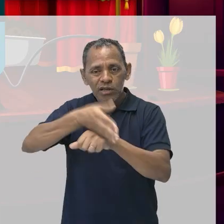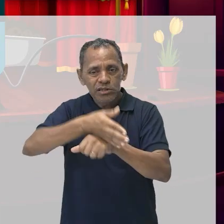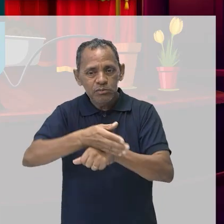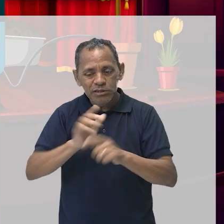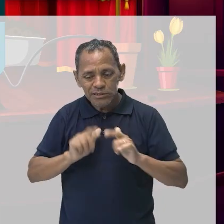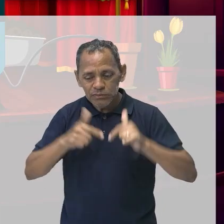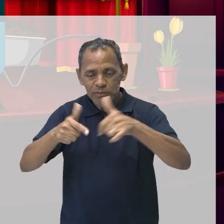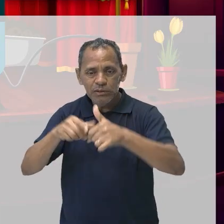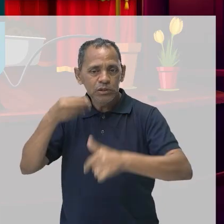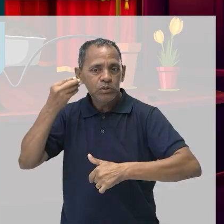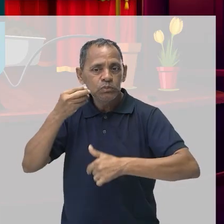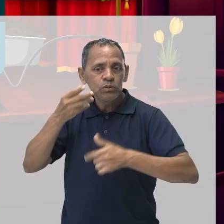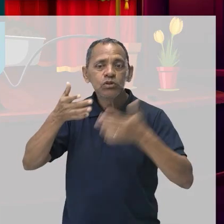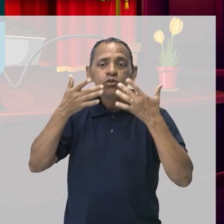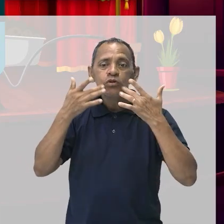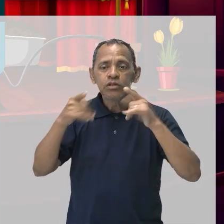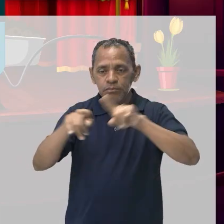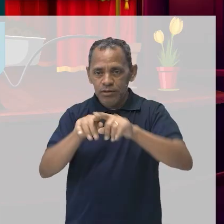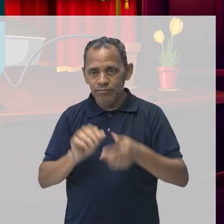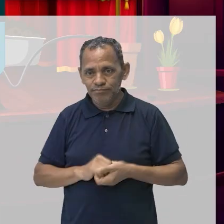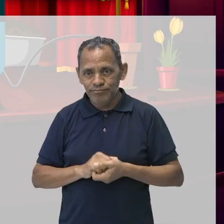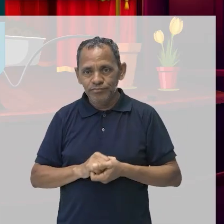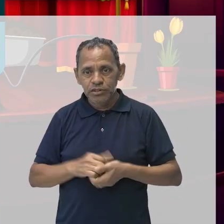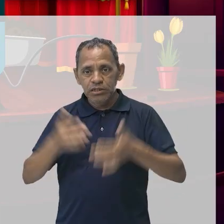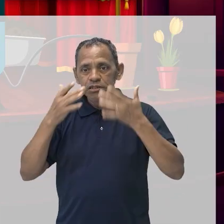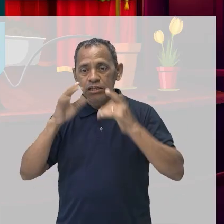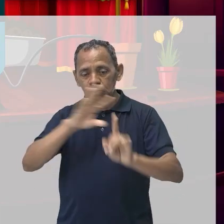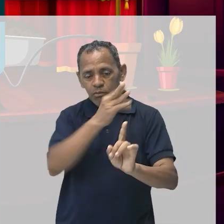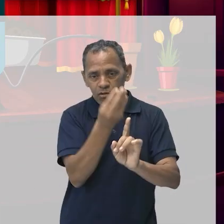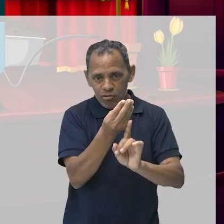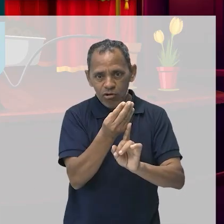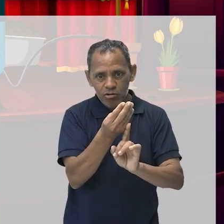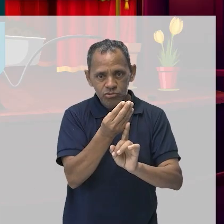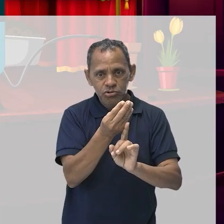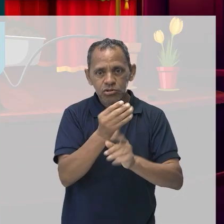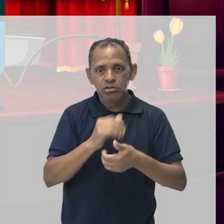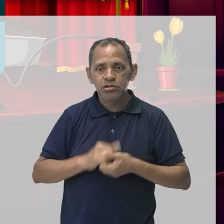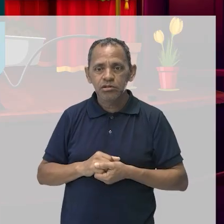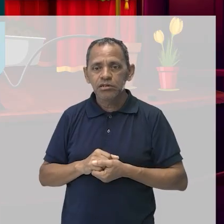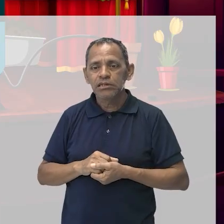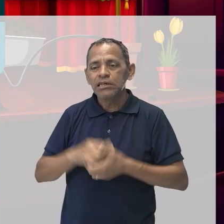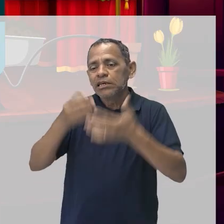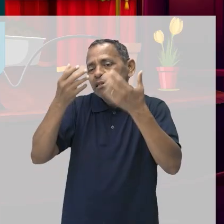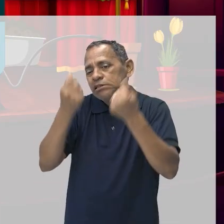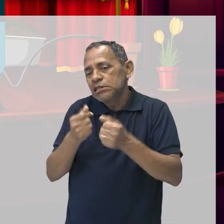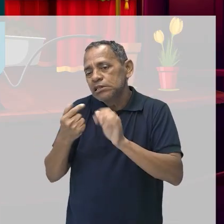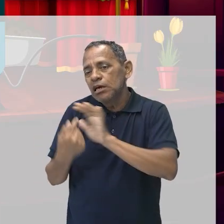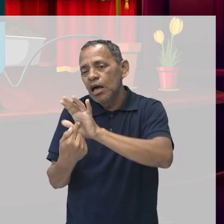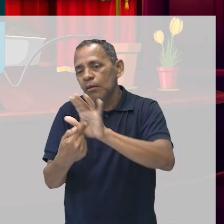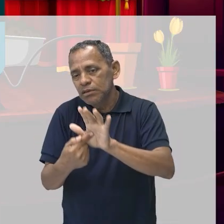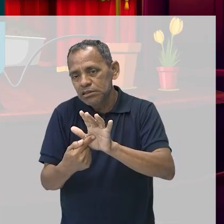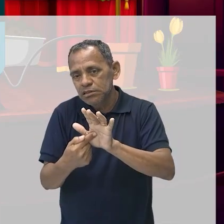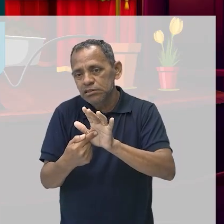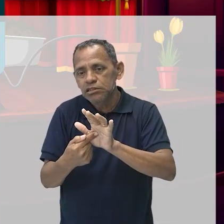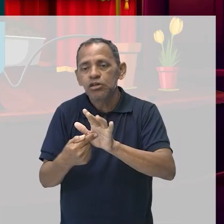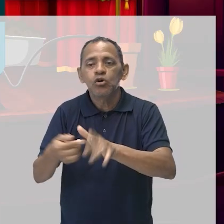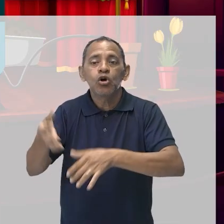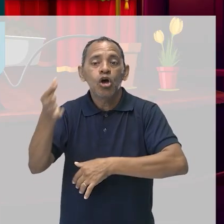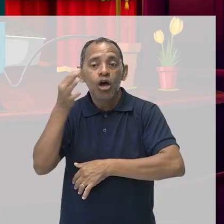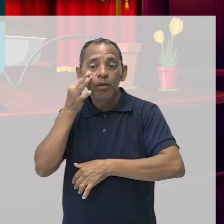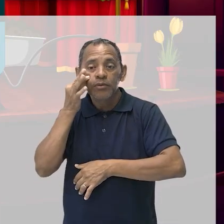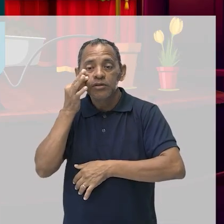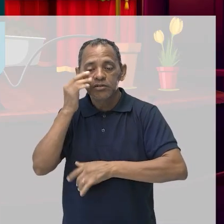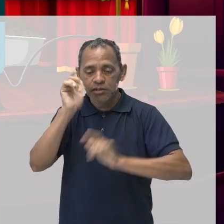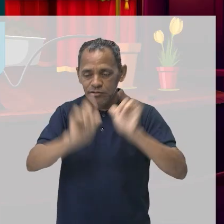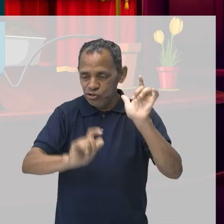da experiência teatral. O teatro é uma arte que se contempla com a apresentação, a presença do